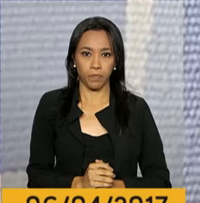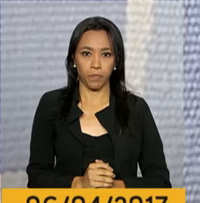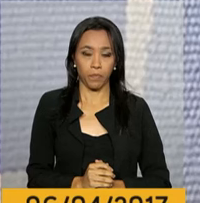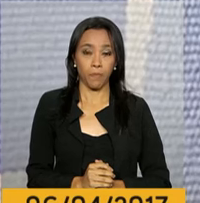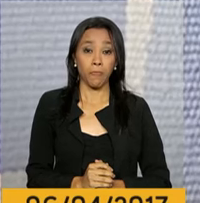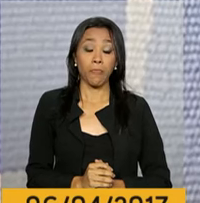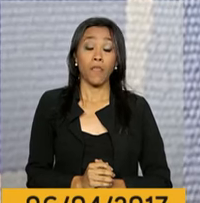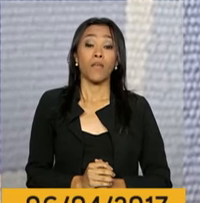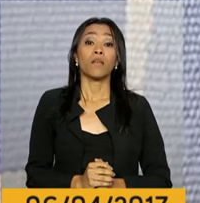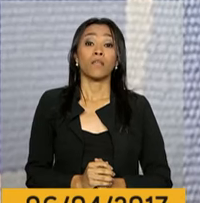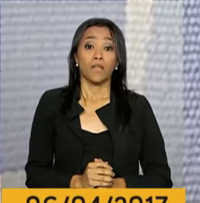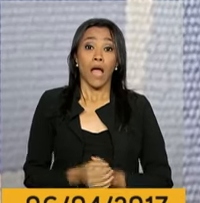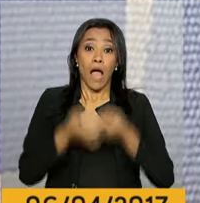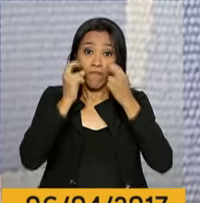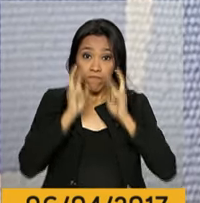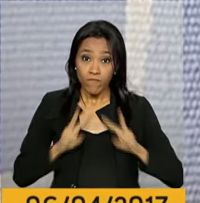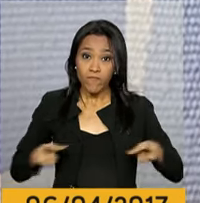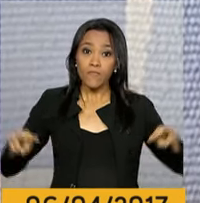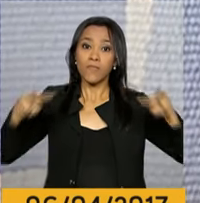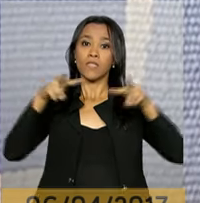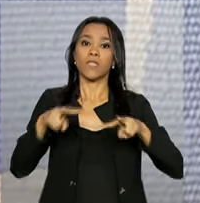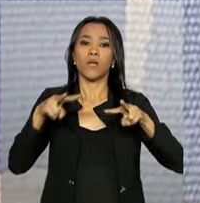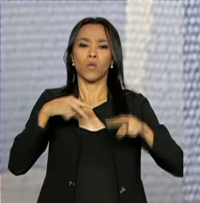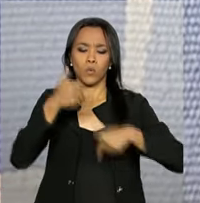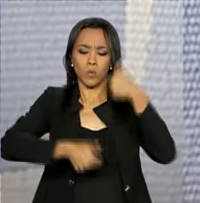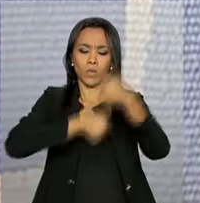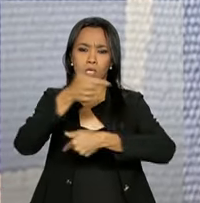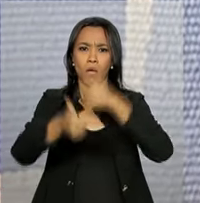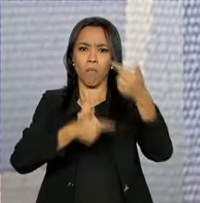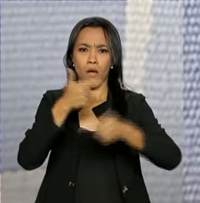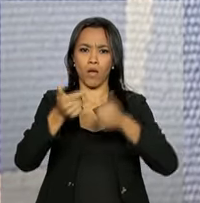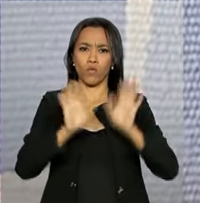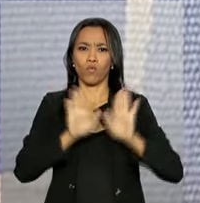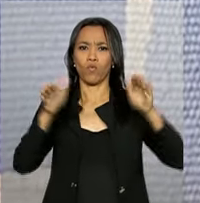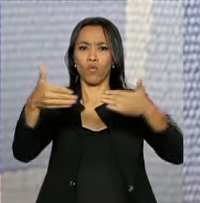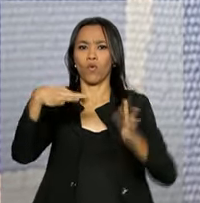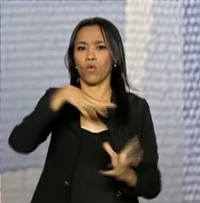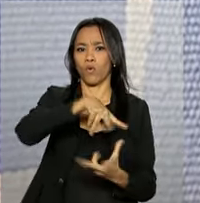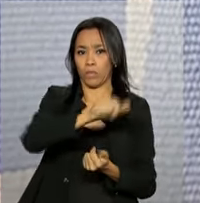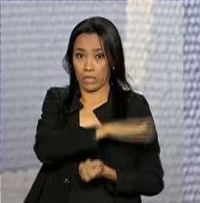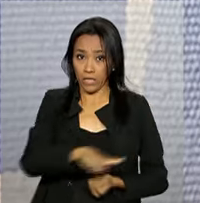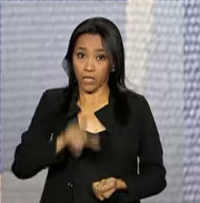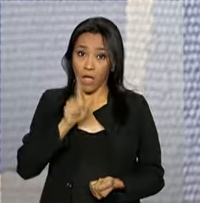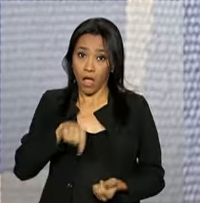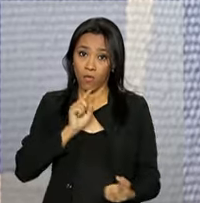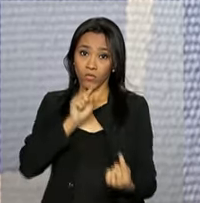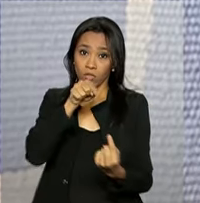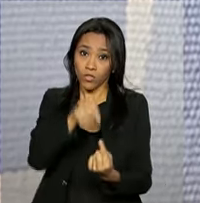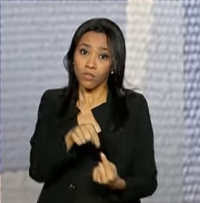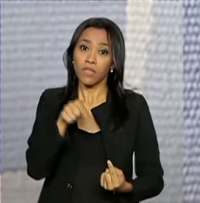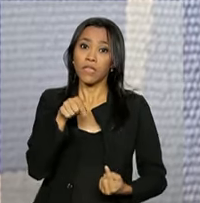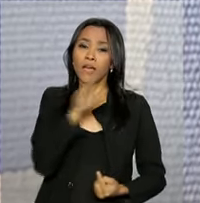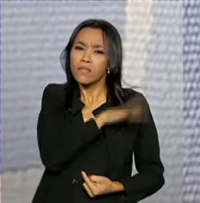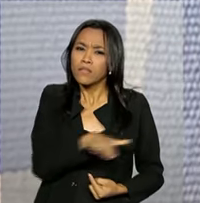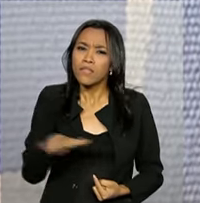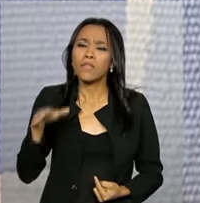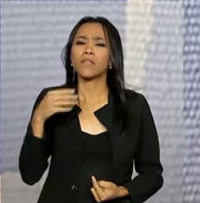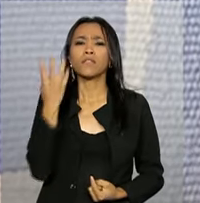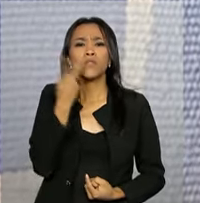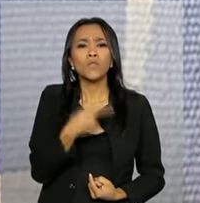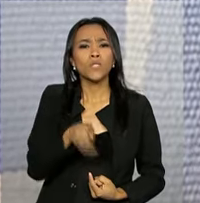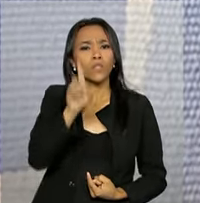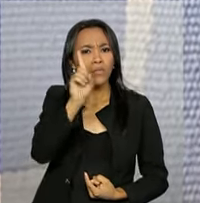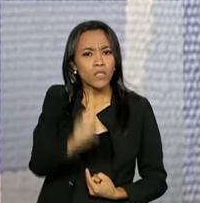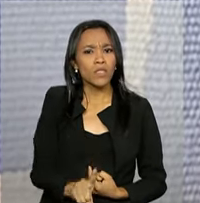A visão do Fórum Global da Criança é ter um mundo em que as crianças e seus